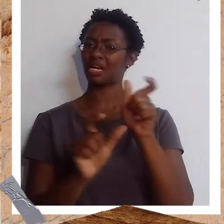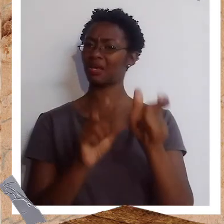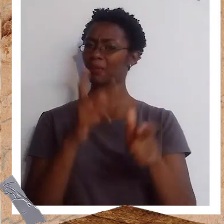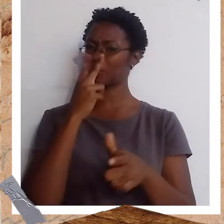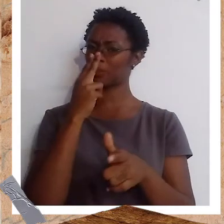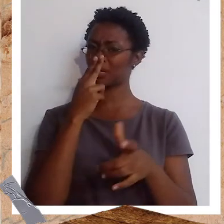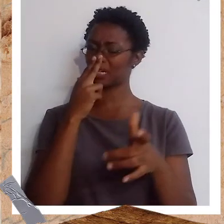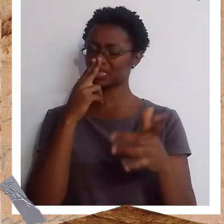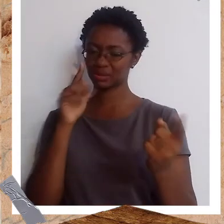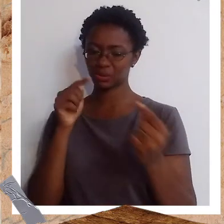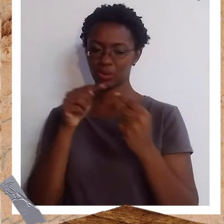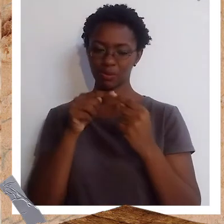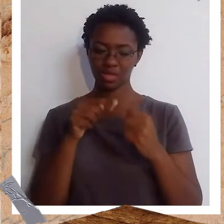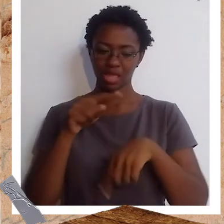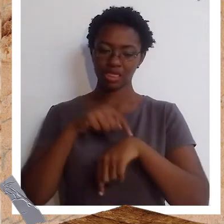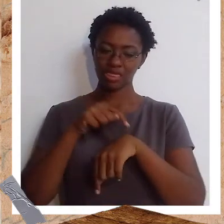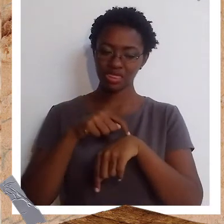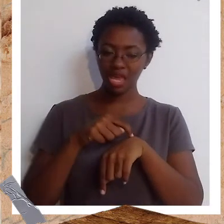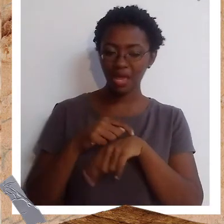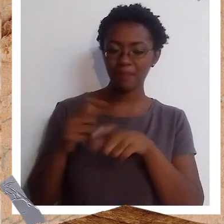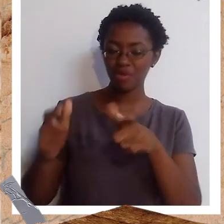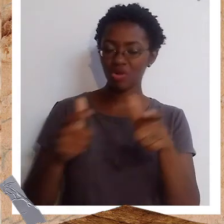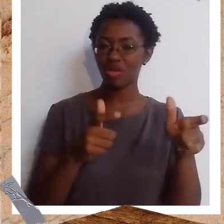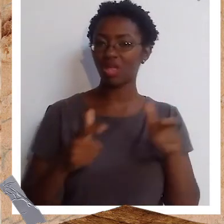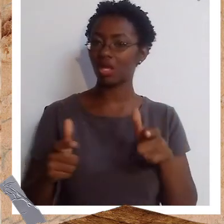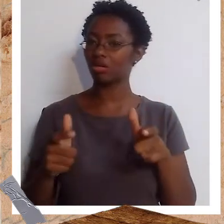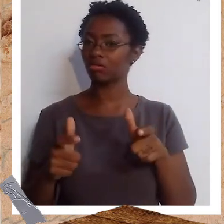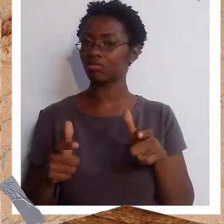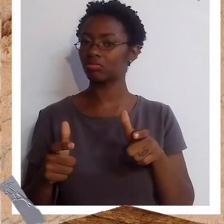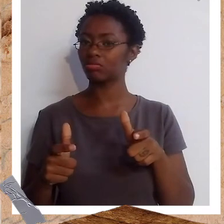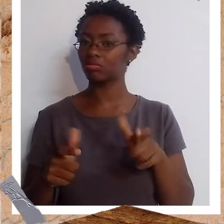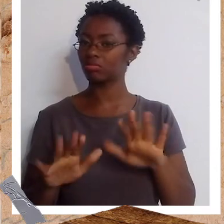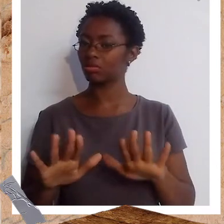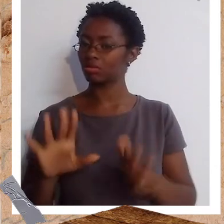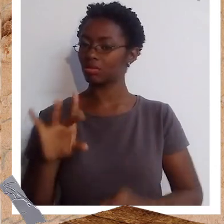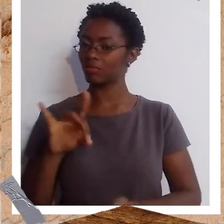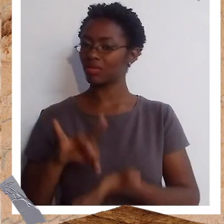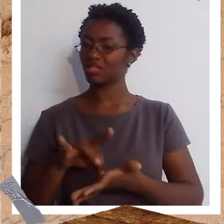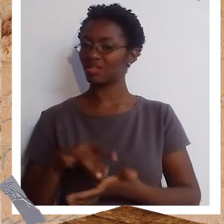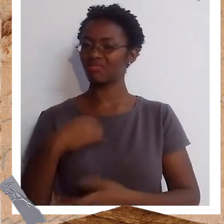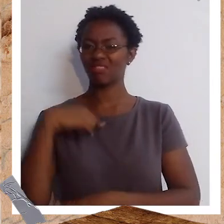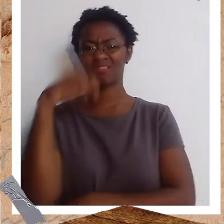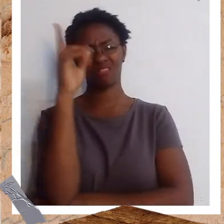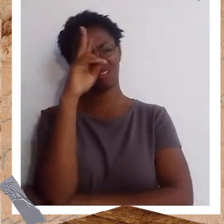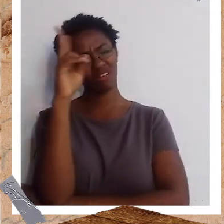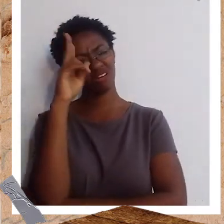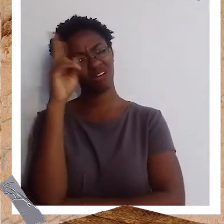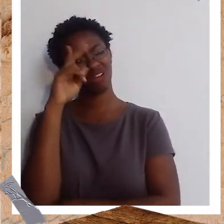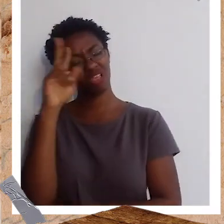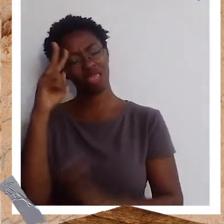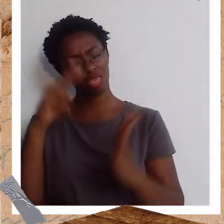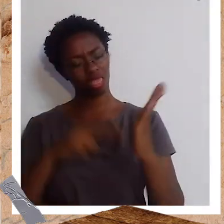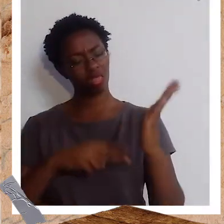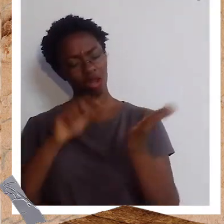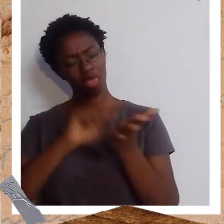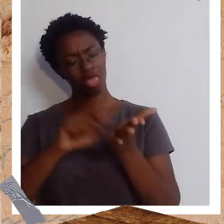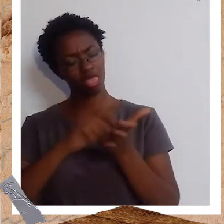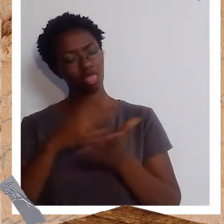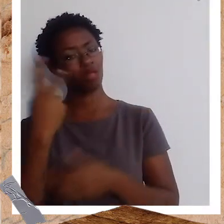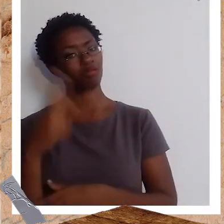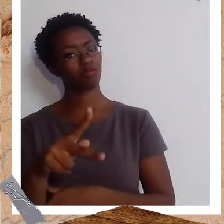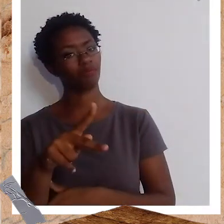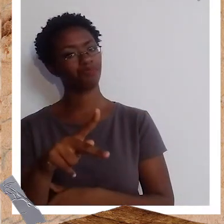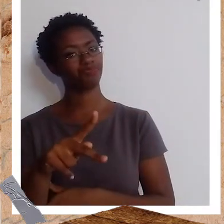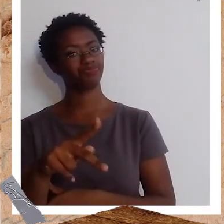e espaços. Na realidade, sempre lembro quando leio teus escritos. Confesso que algumas